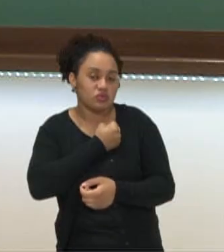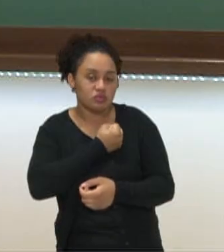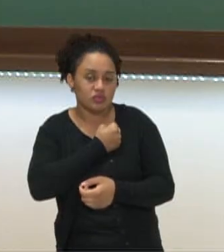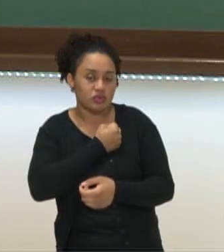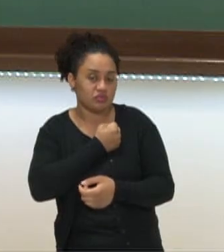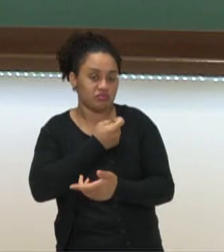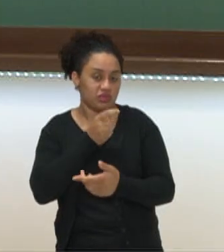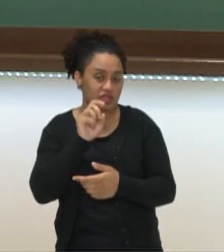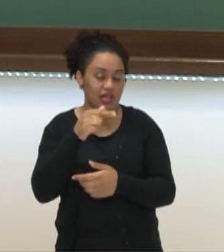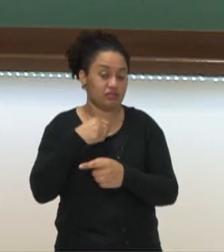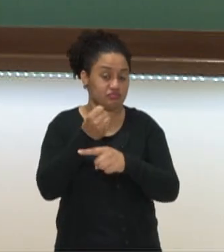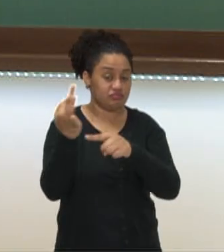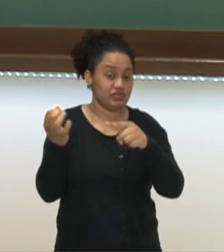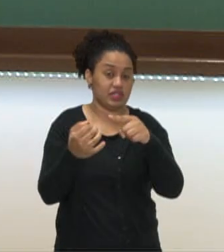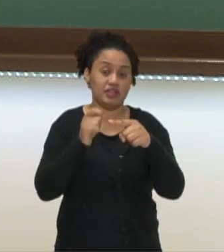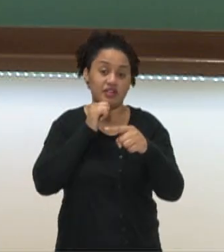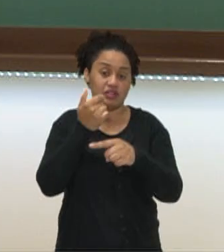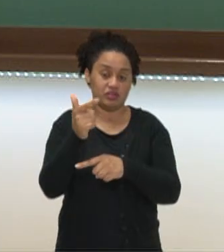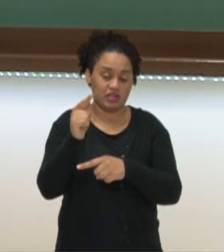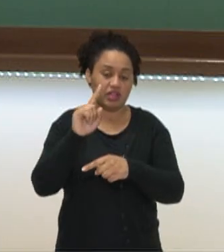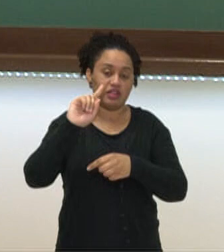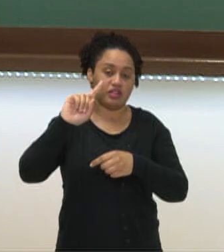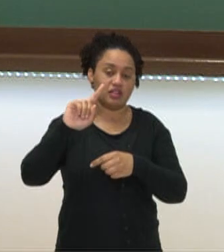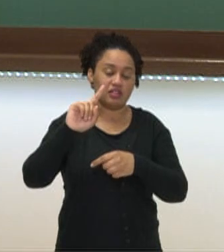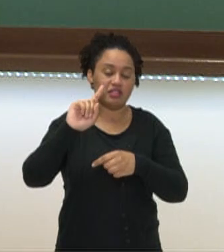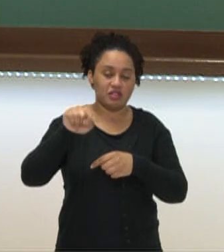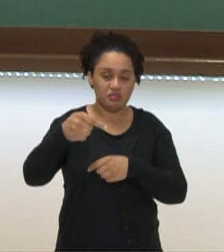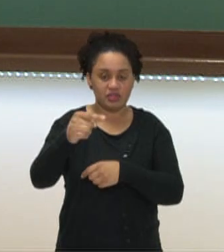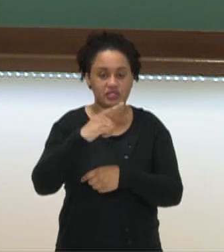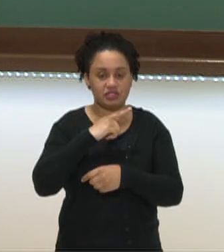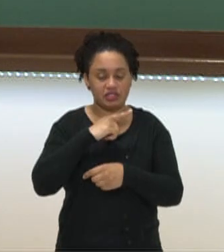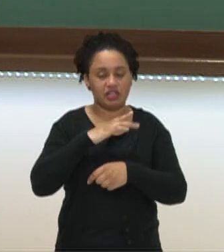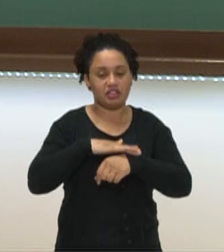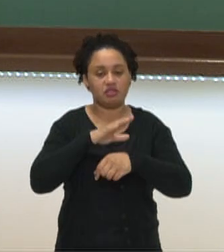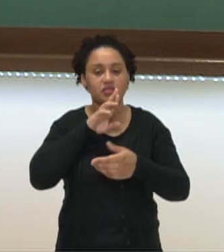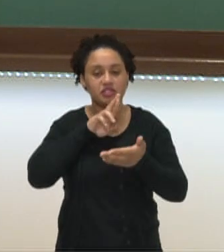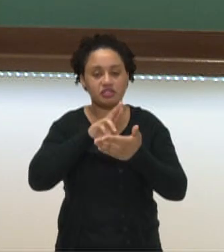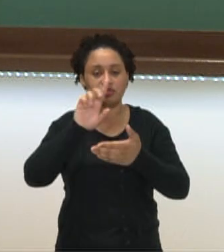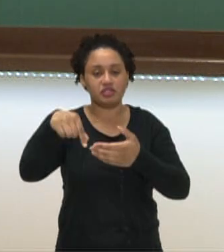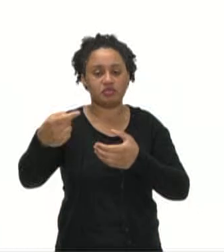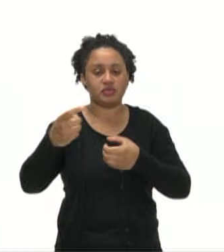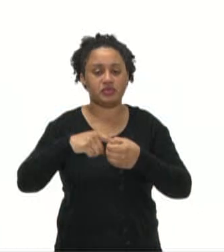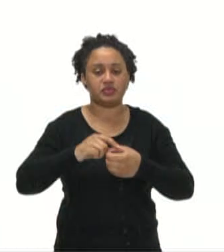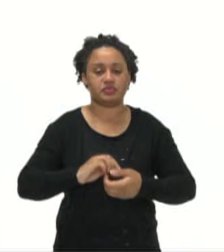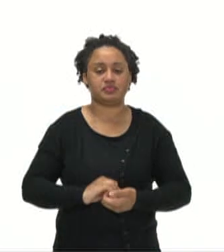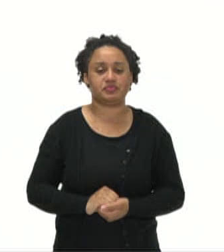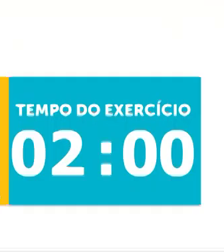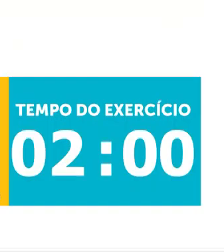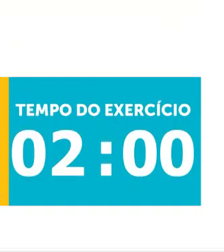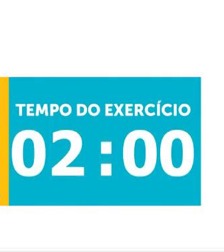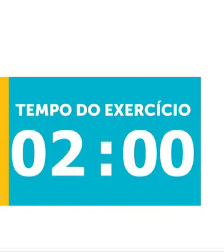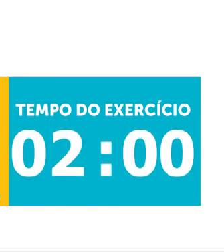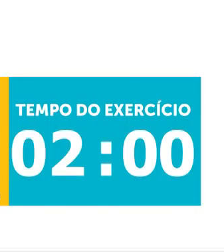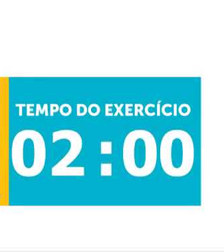Ainda não tem fração nessa história. Daqui a pouco ela aparece. Um tempinho para você responder.